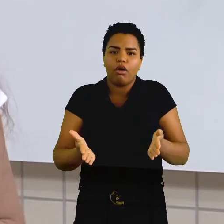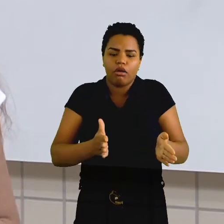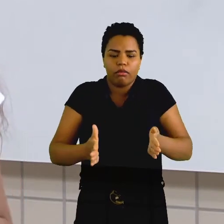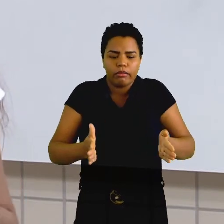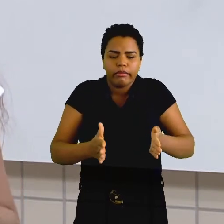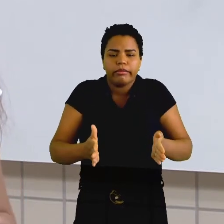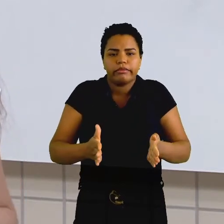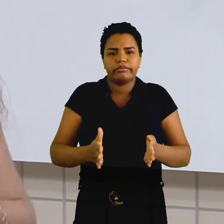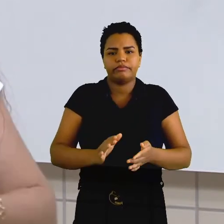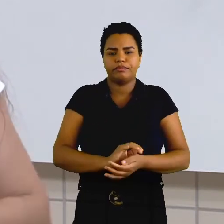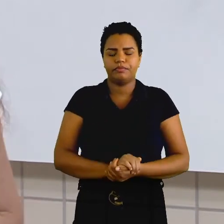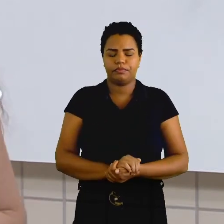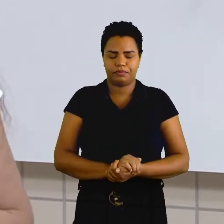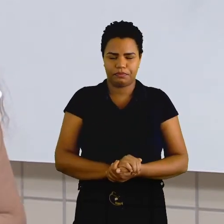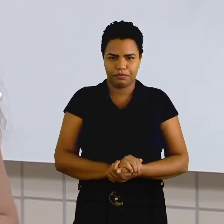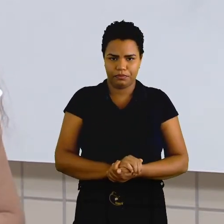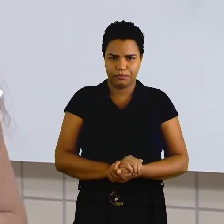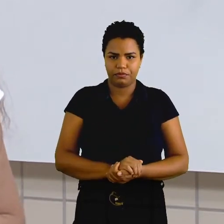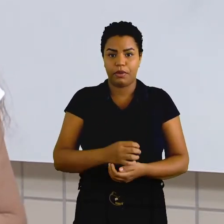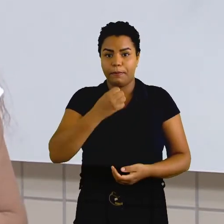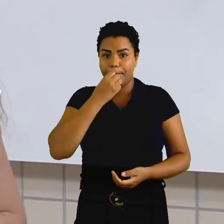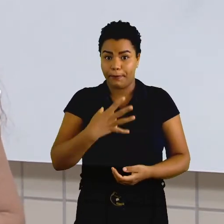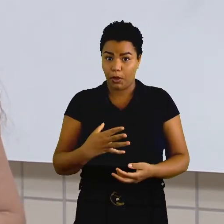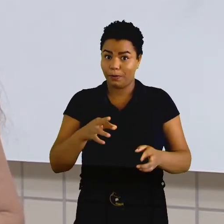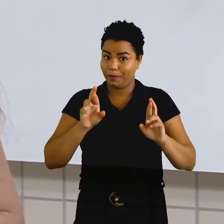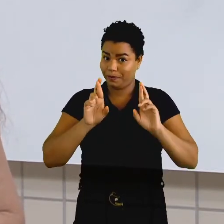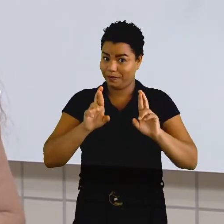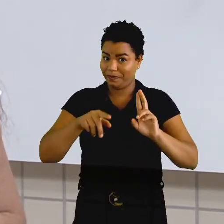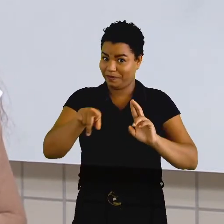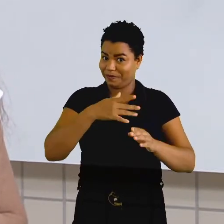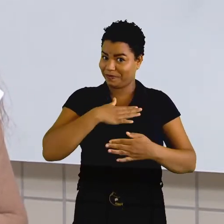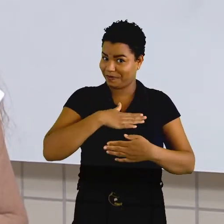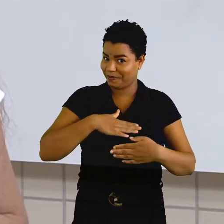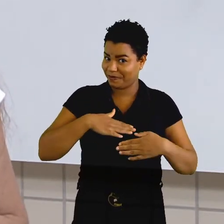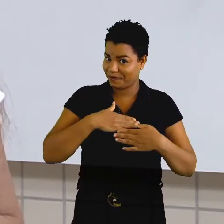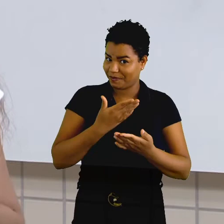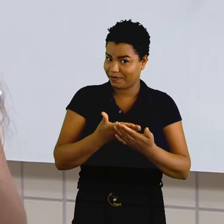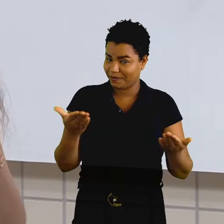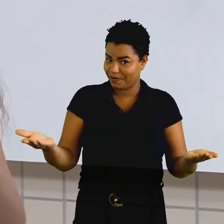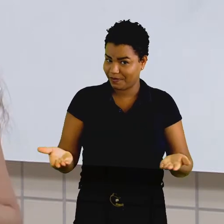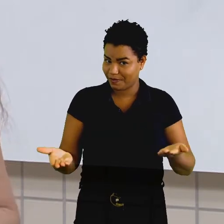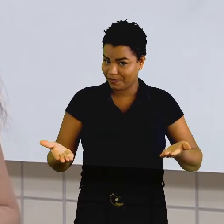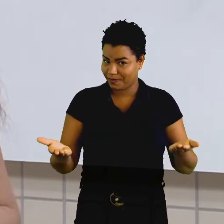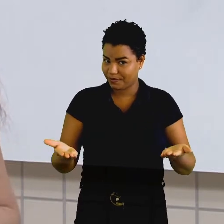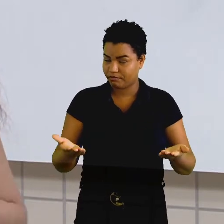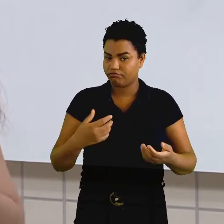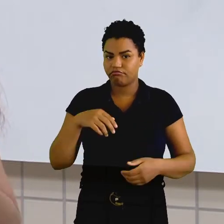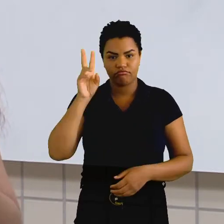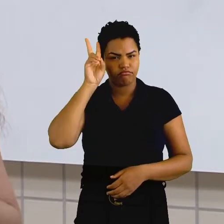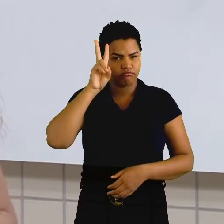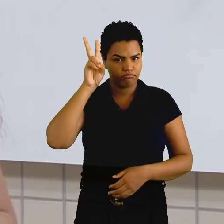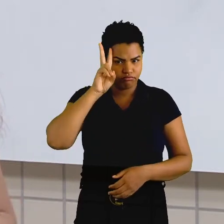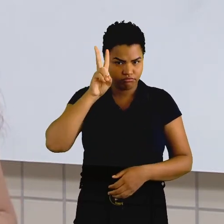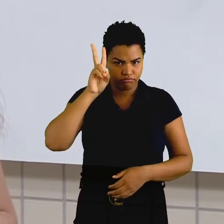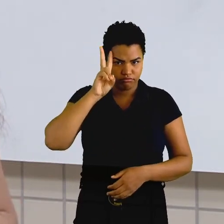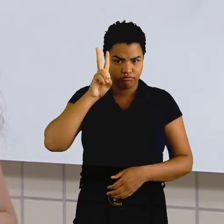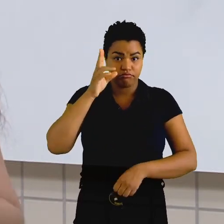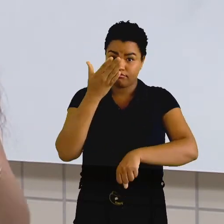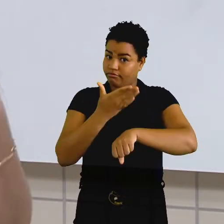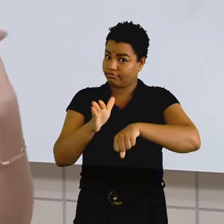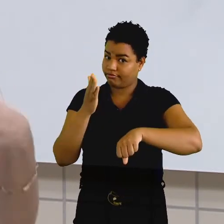social. Bom, espero que vocês tenham gostado da nossa aula de hoje. Lembrem-se que a